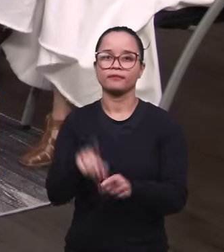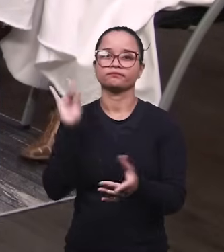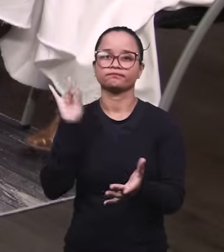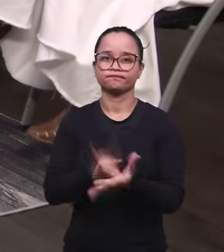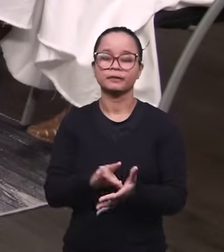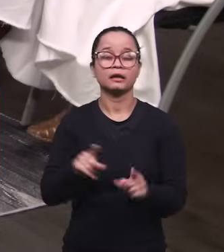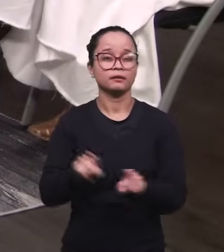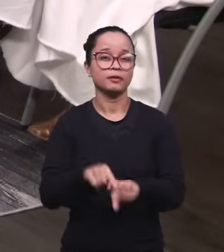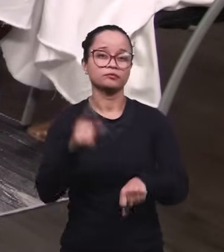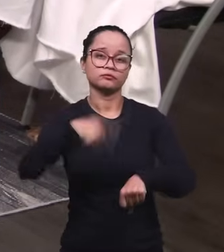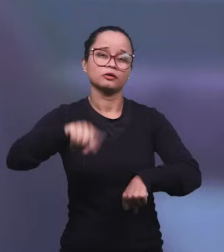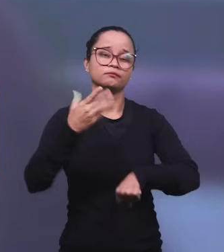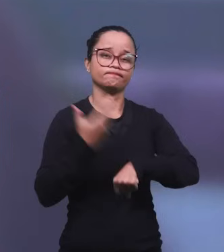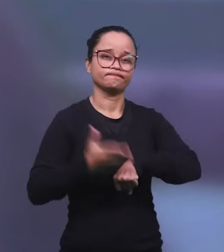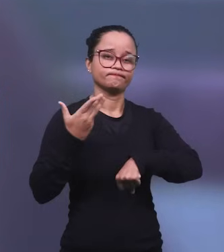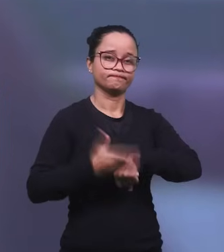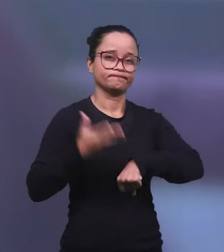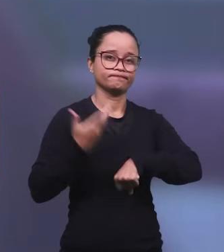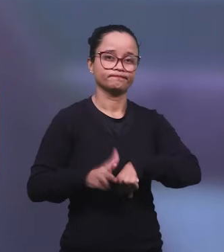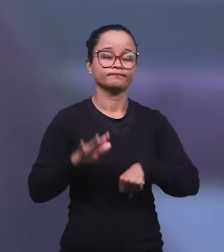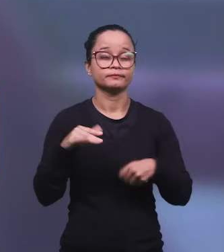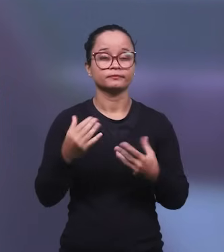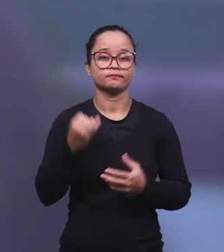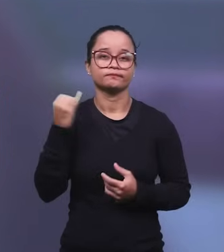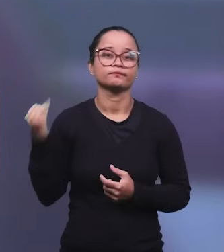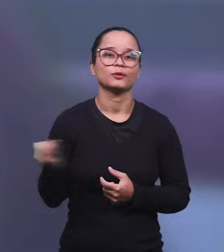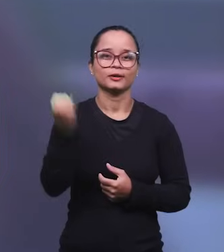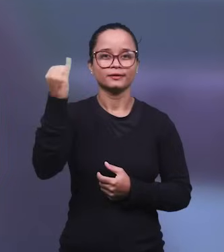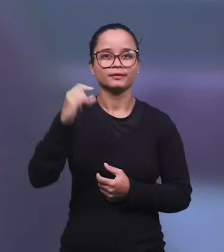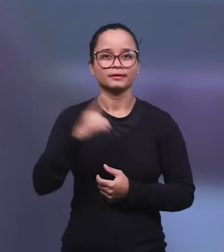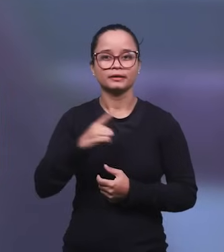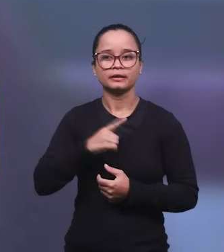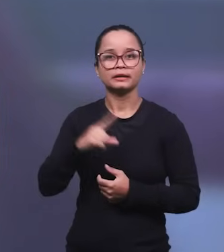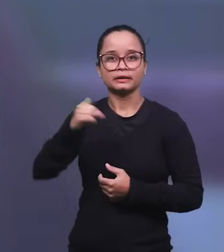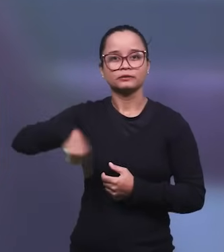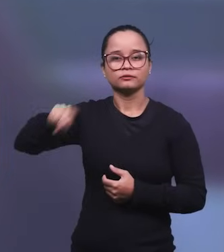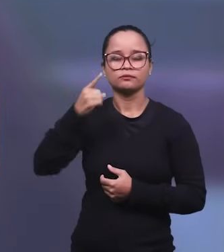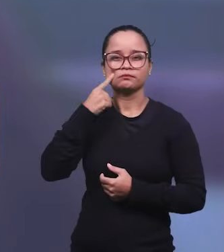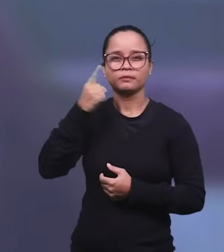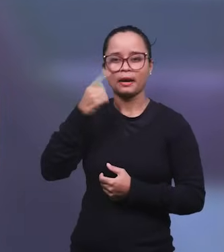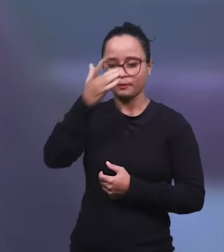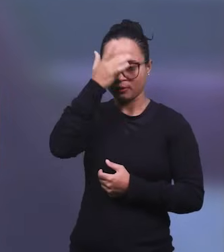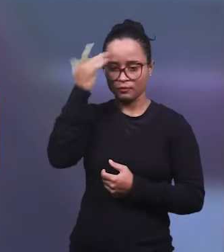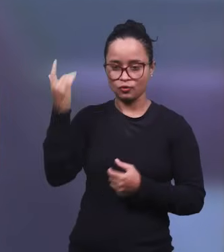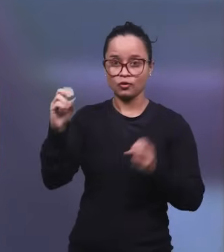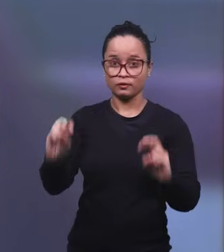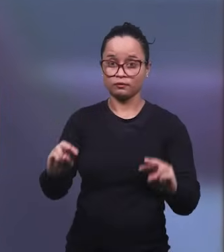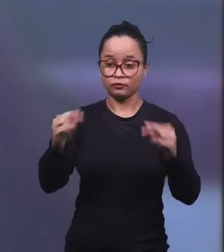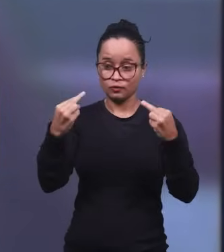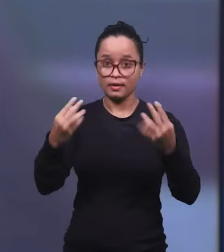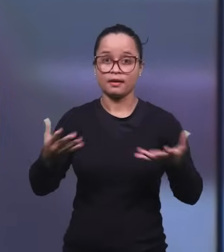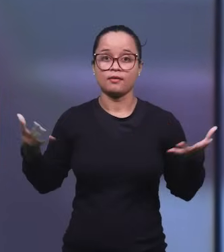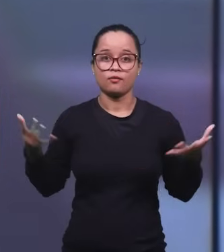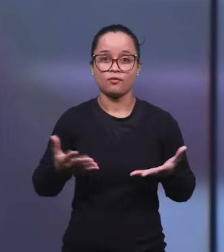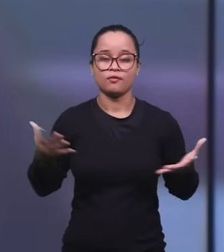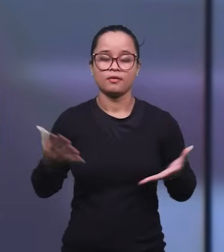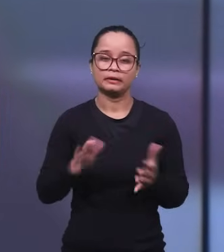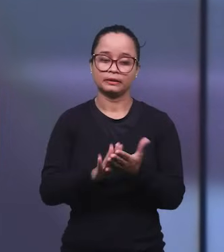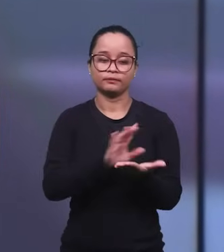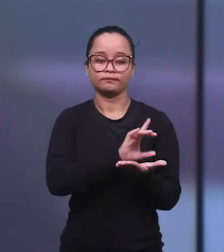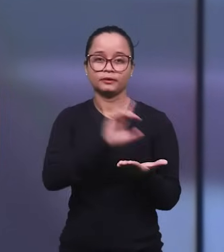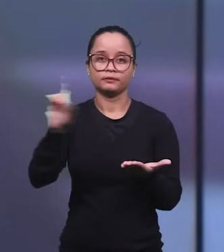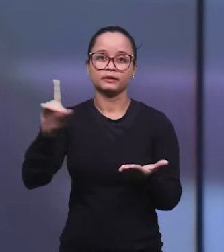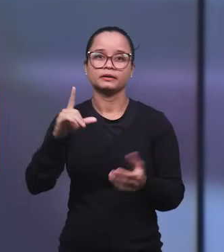e também de prática. Então é importante nós ressaltarmos para quem nos assiste que além da palavra do